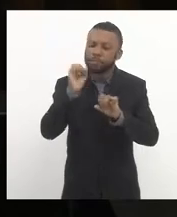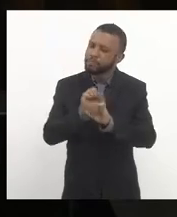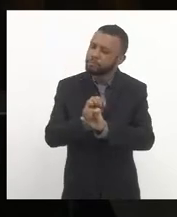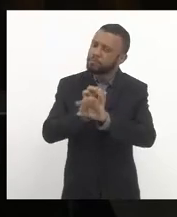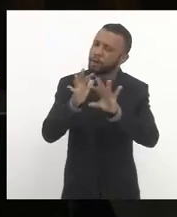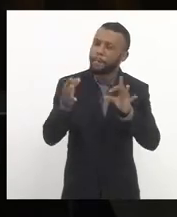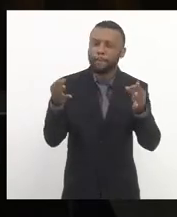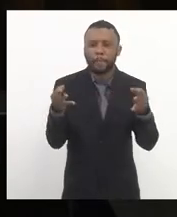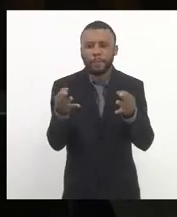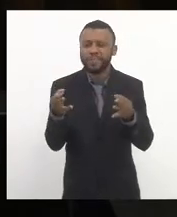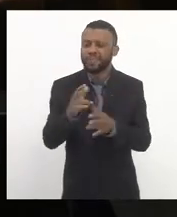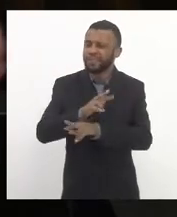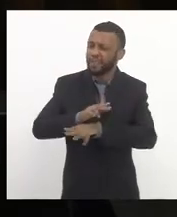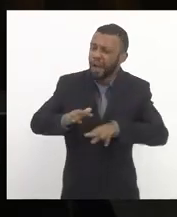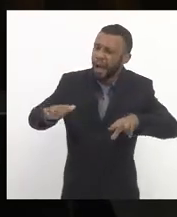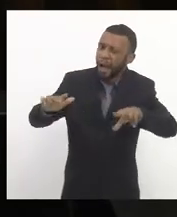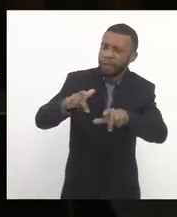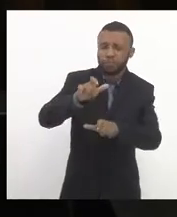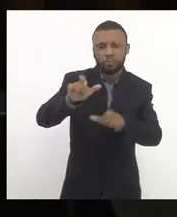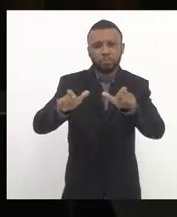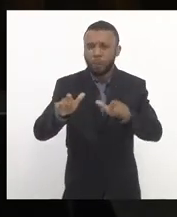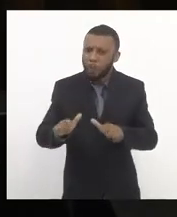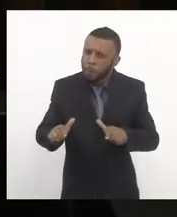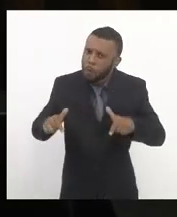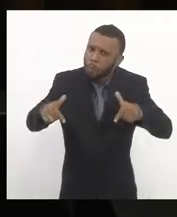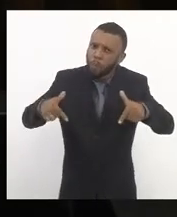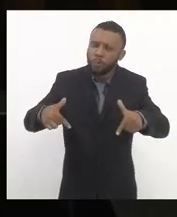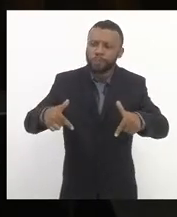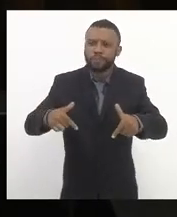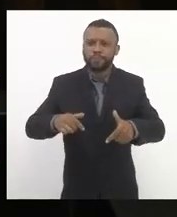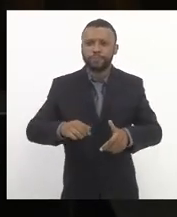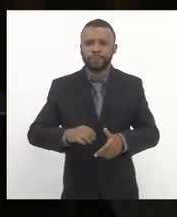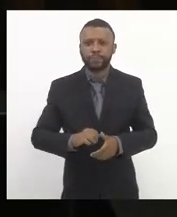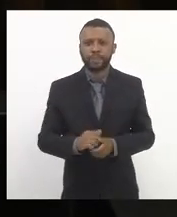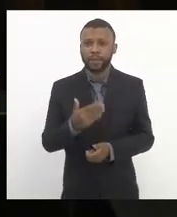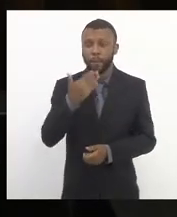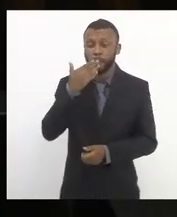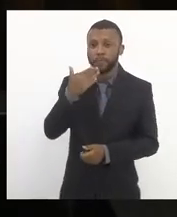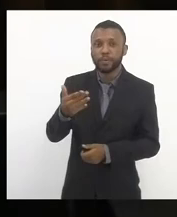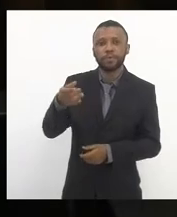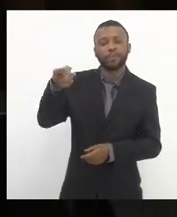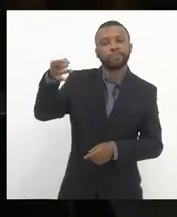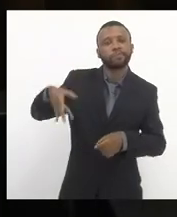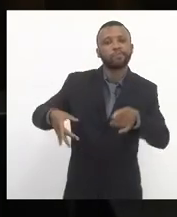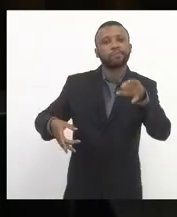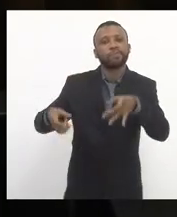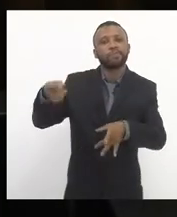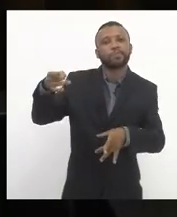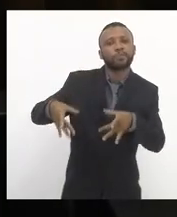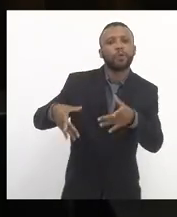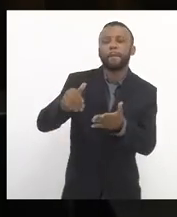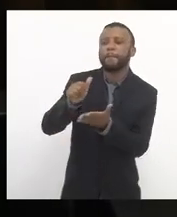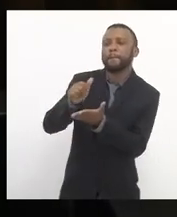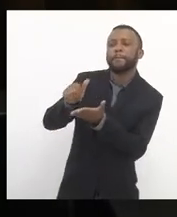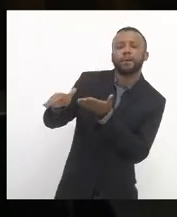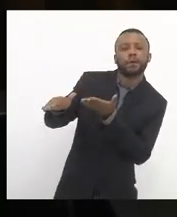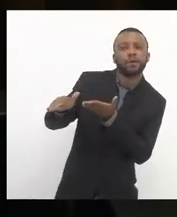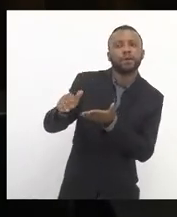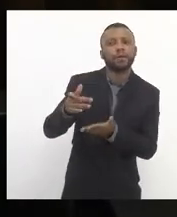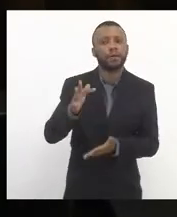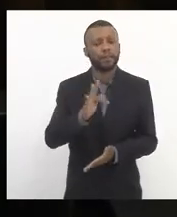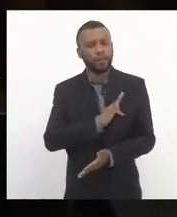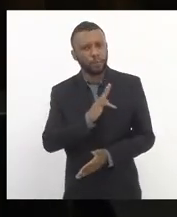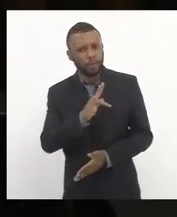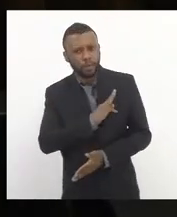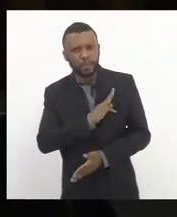eu entendo, dentre milhares de guerreiros que pediram baixa, exoneração da Polícia Militar